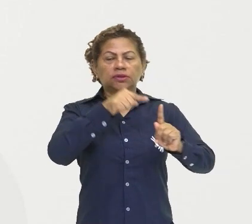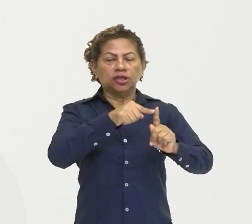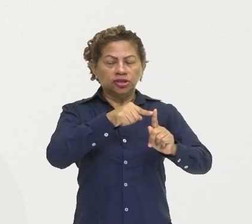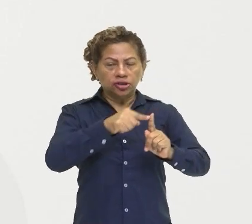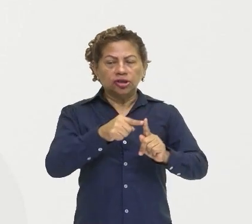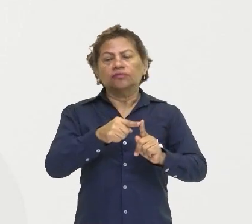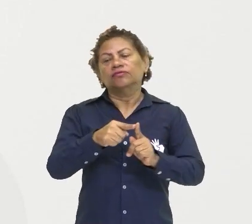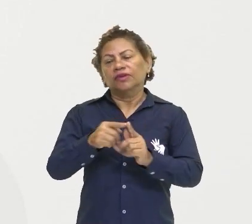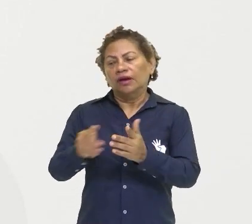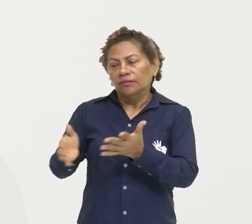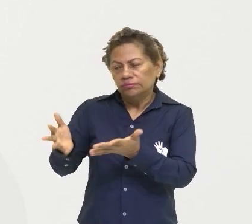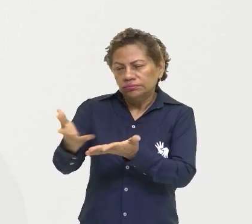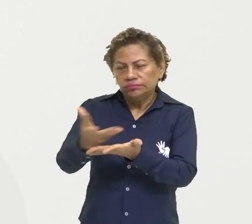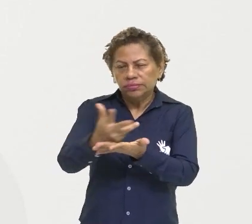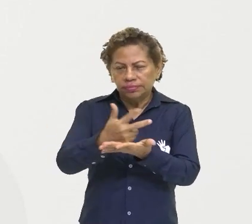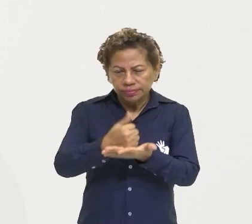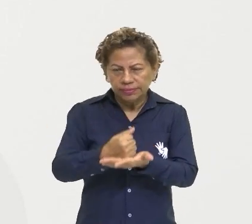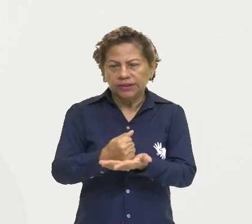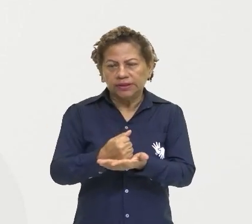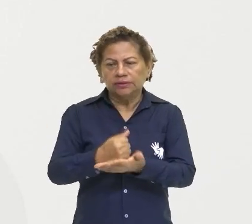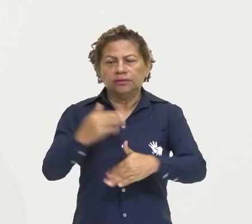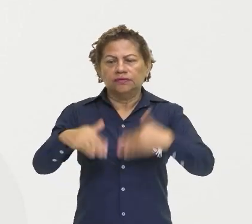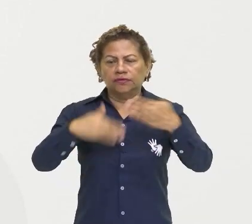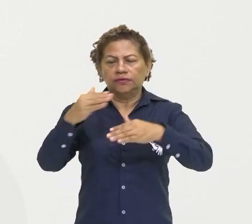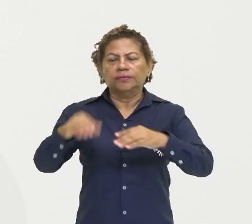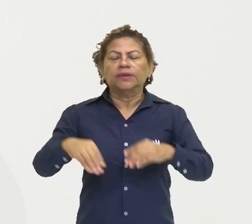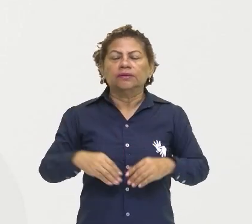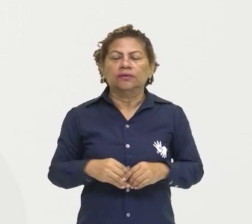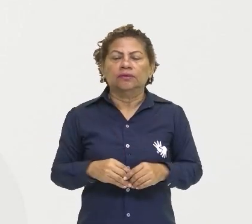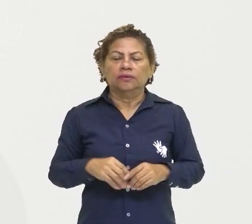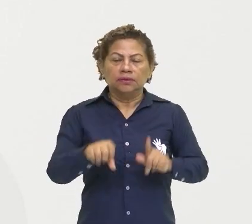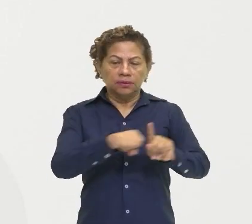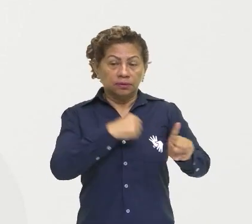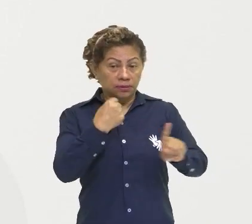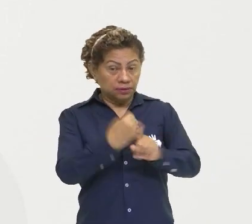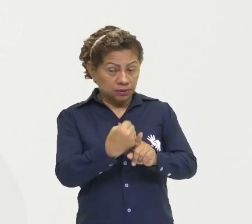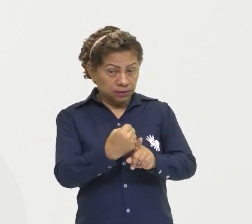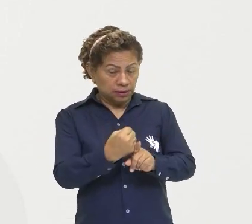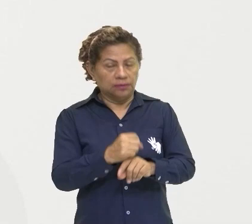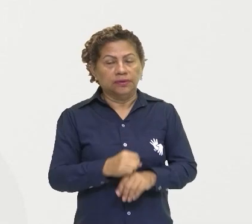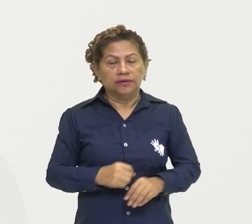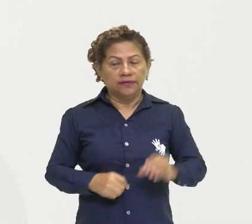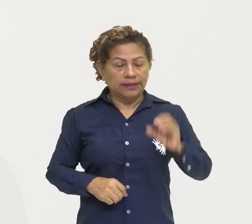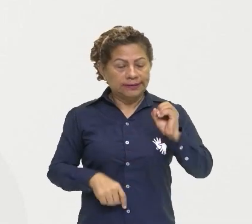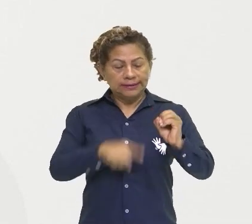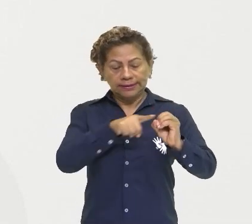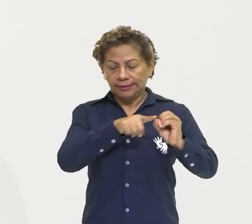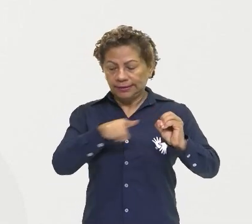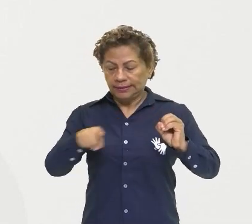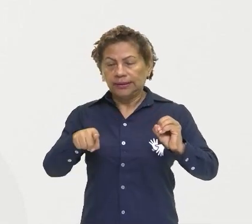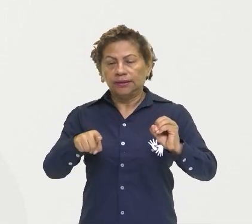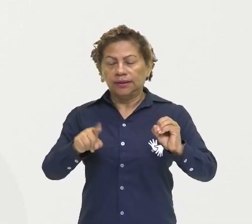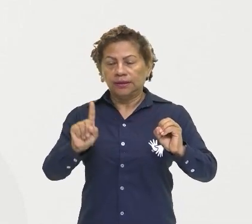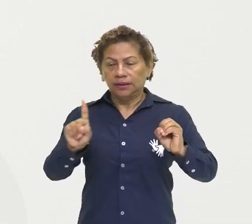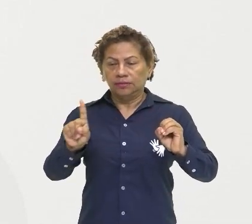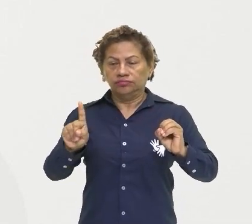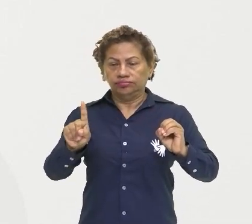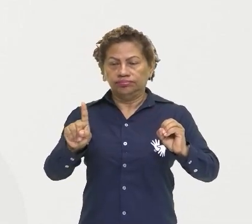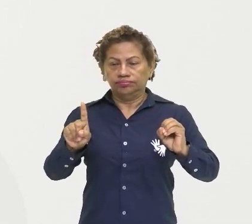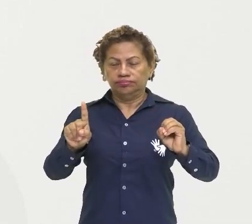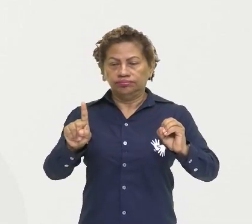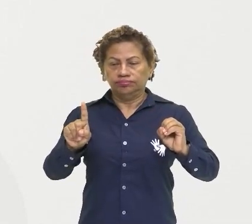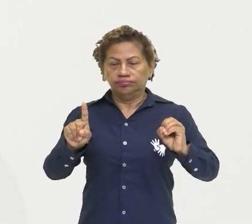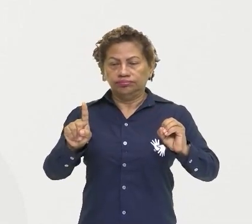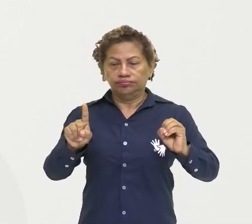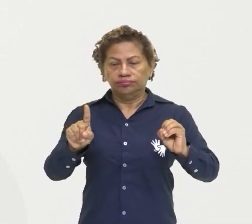dados sobre o desenvolvimento social. Ele é medido numa escala de 0 até 1, e normalmente se dá dessa forma aqui,